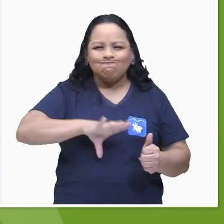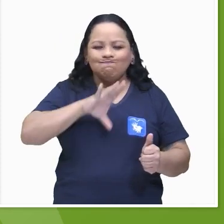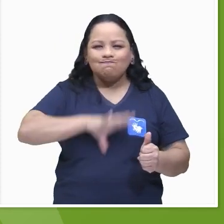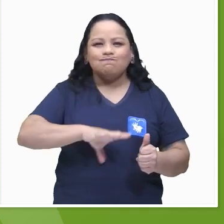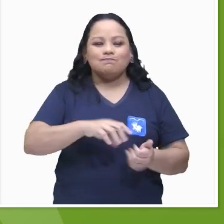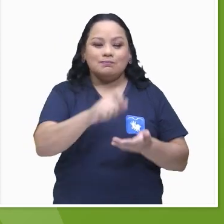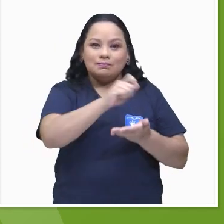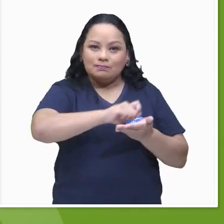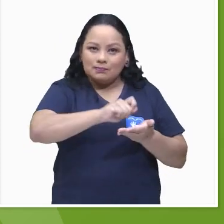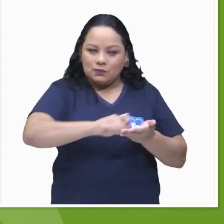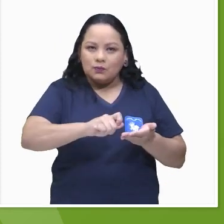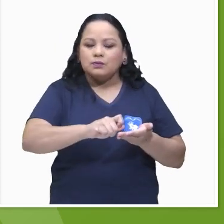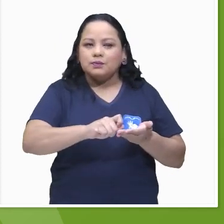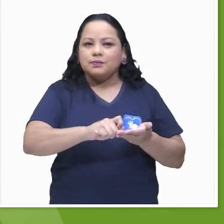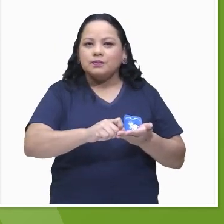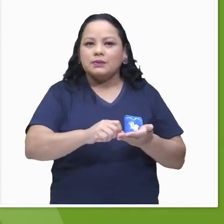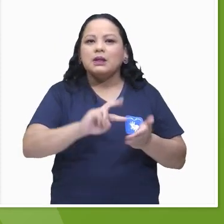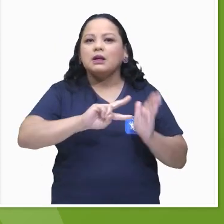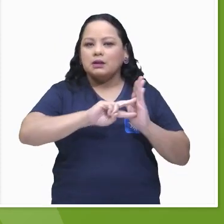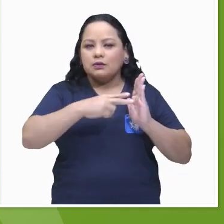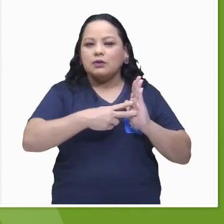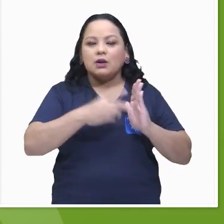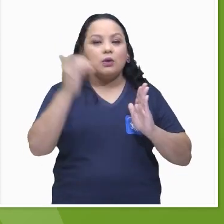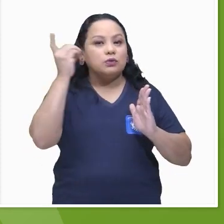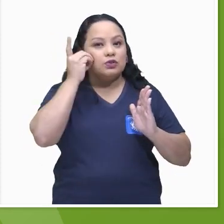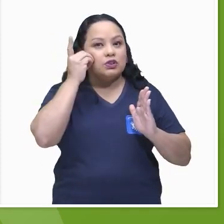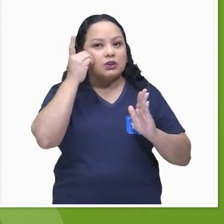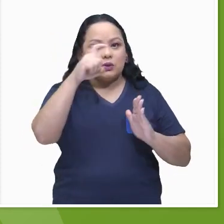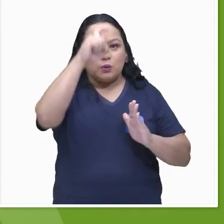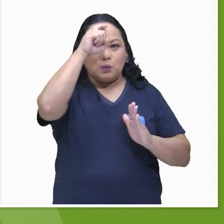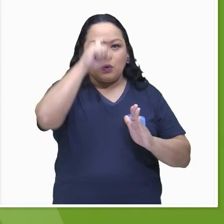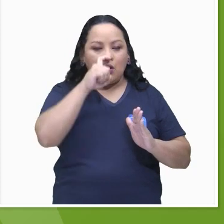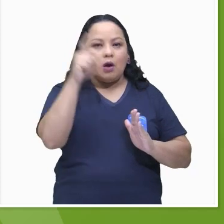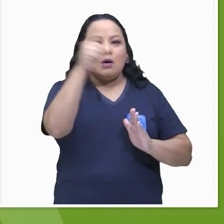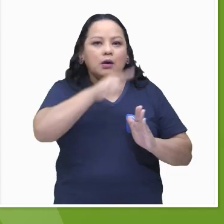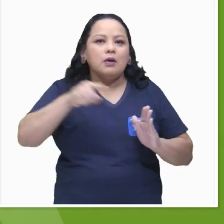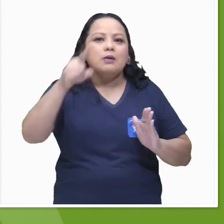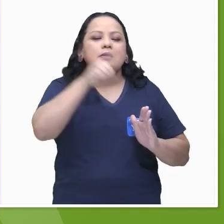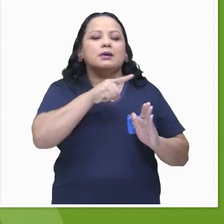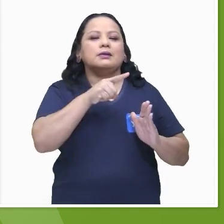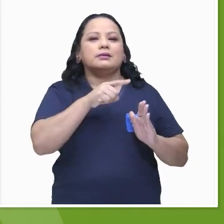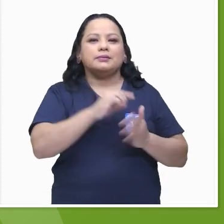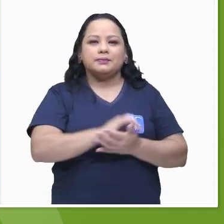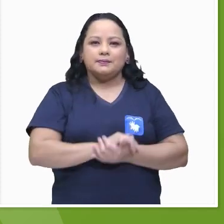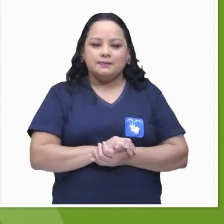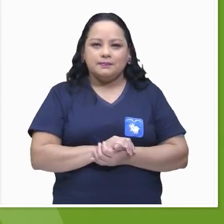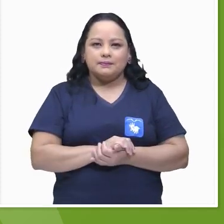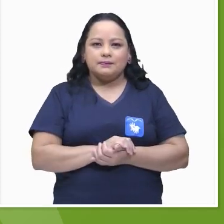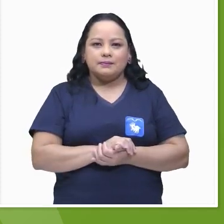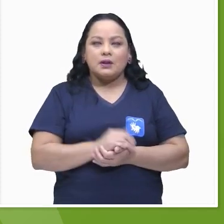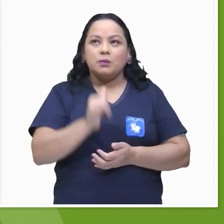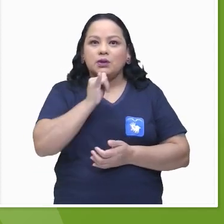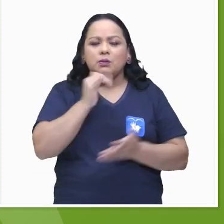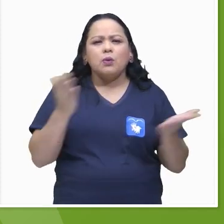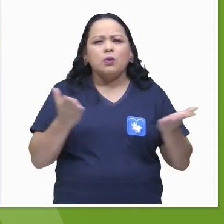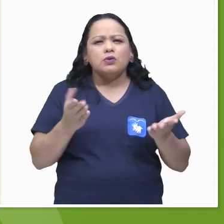é o dia do início do ciclo menstrual. Ah, então, que dia é hoje? 14, né? Vou